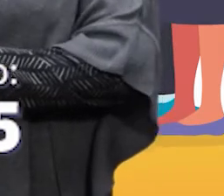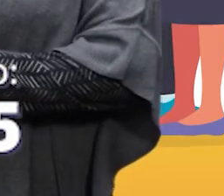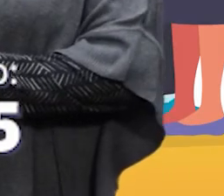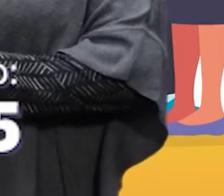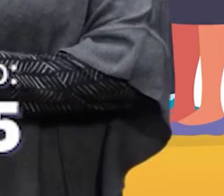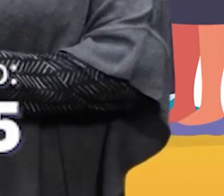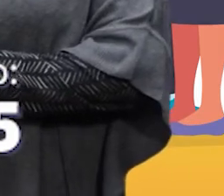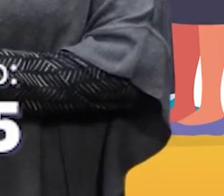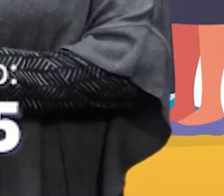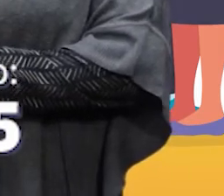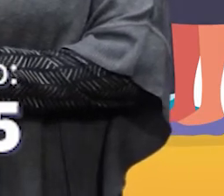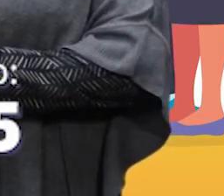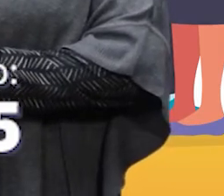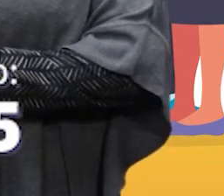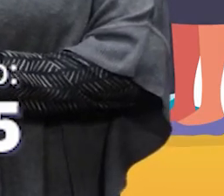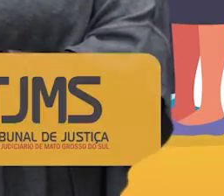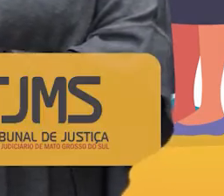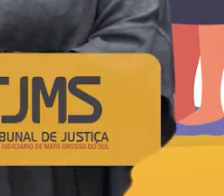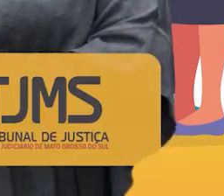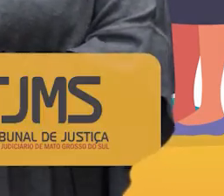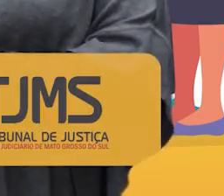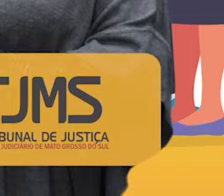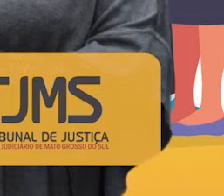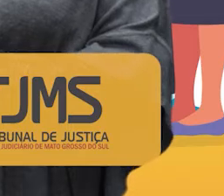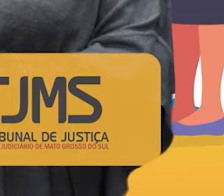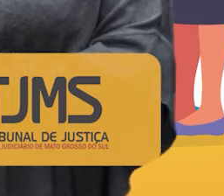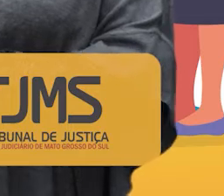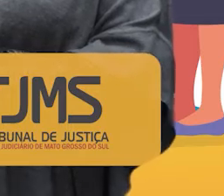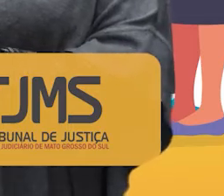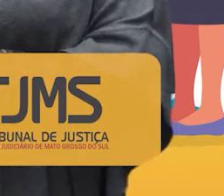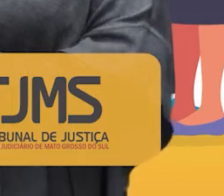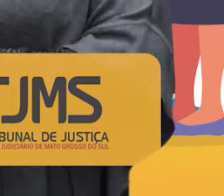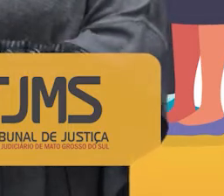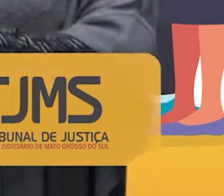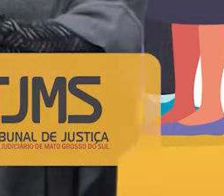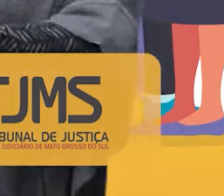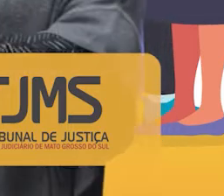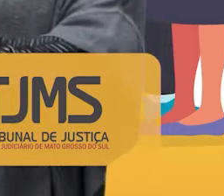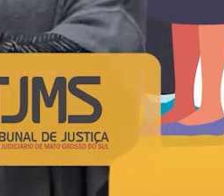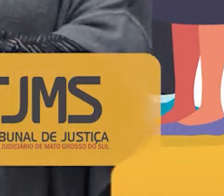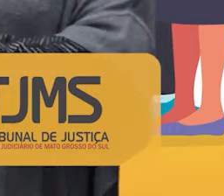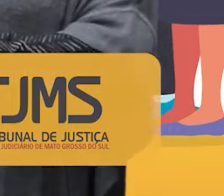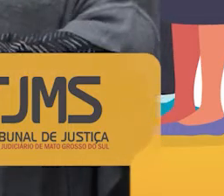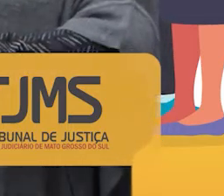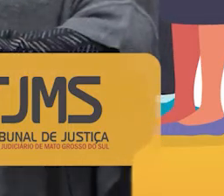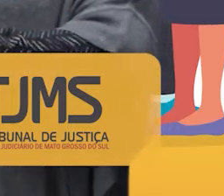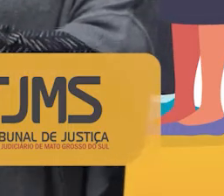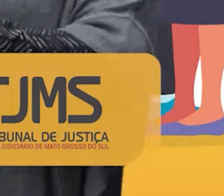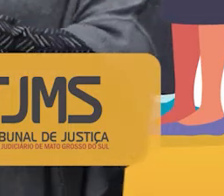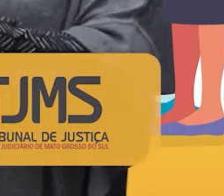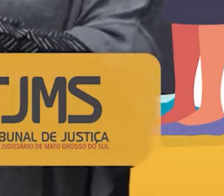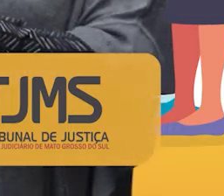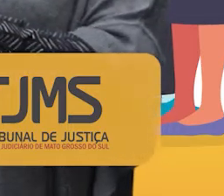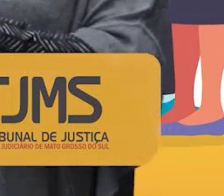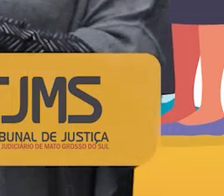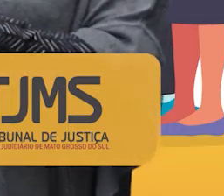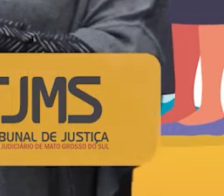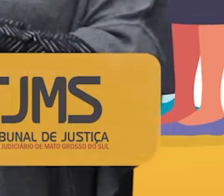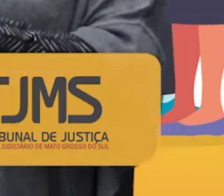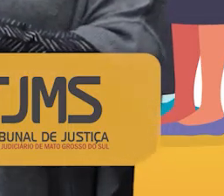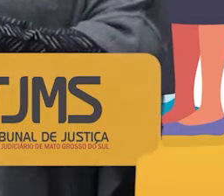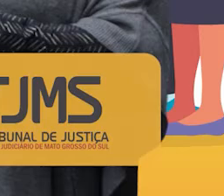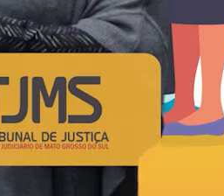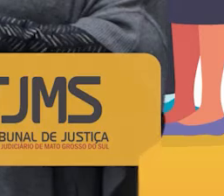período nós teremos escolhido para onde essa criança ou esse adolescente irá. Se vai para adoção, se vai ser reintegrado à família